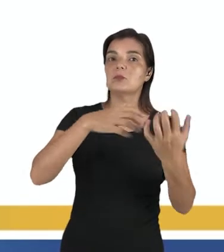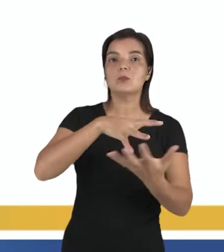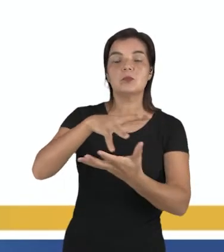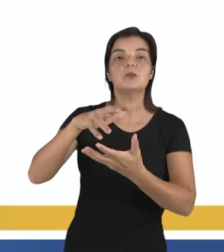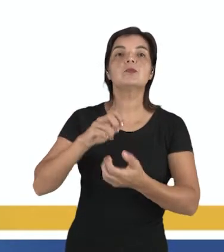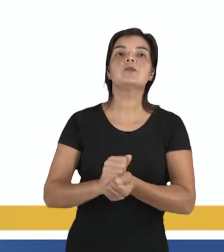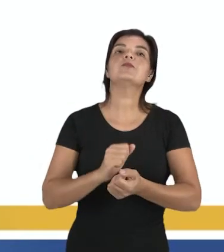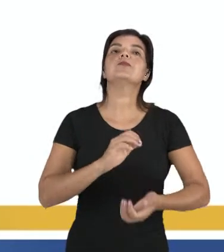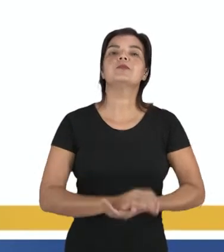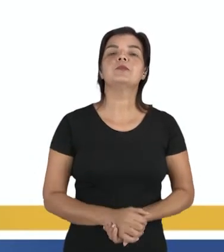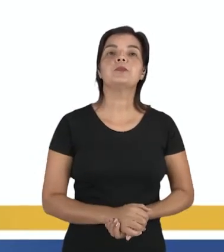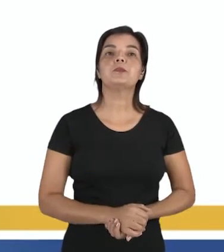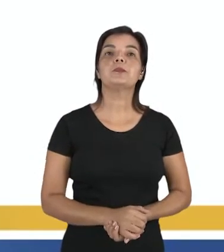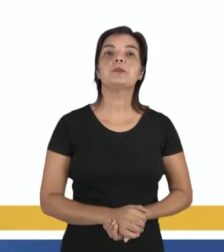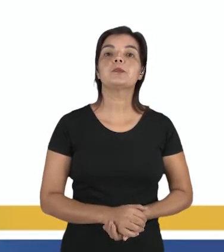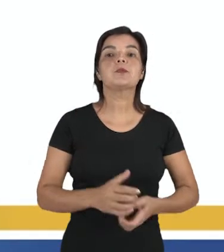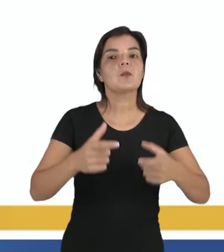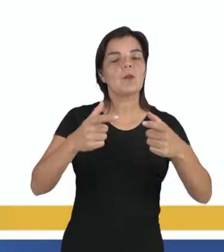mundo inteiro.